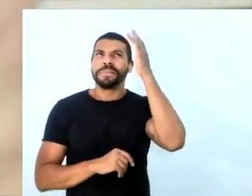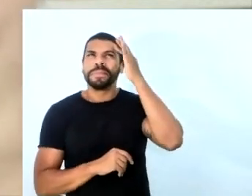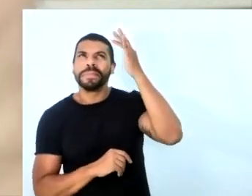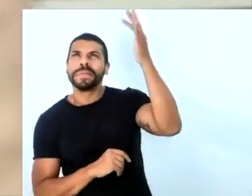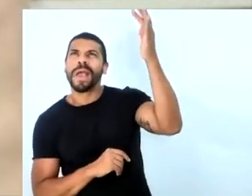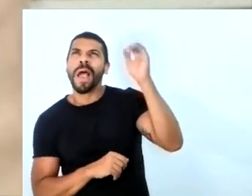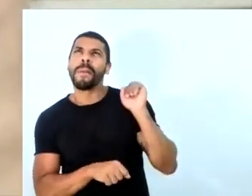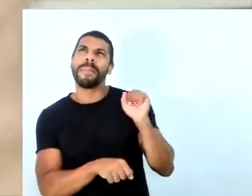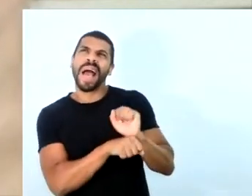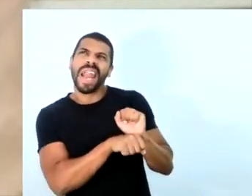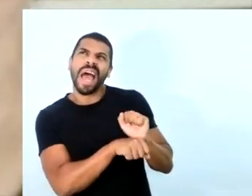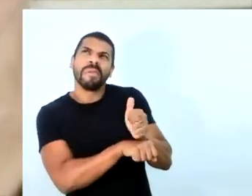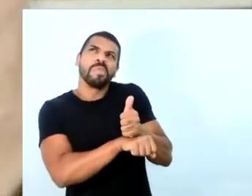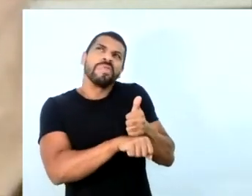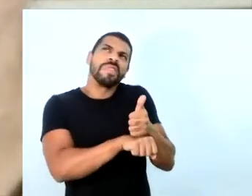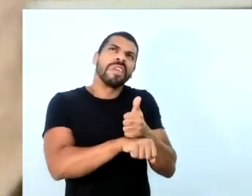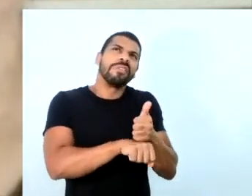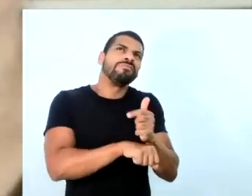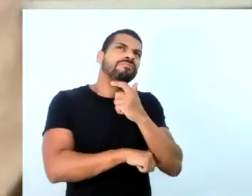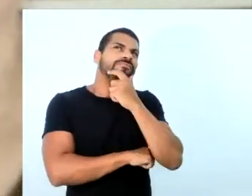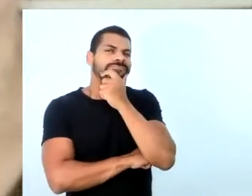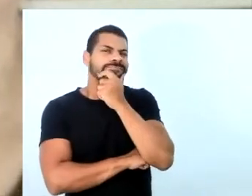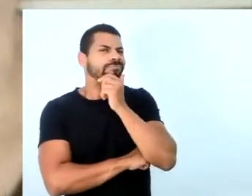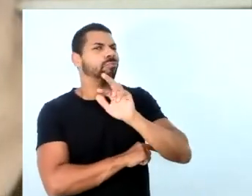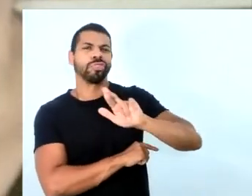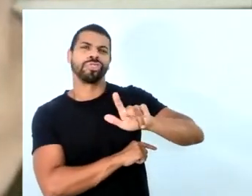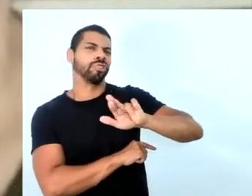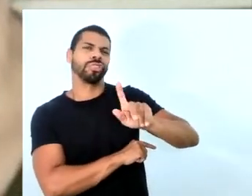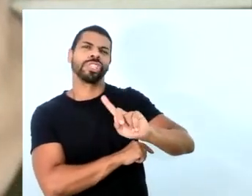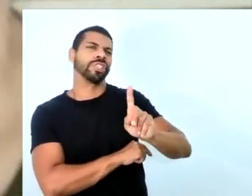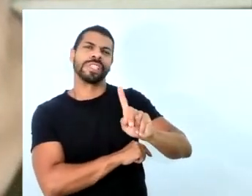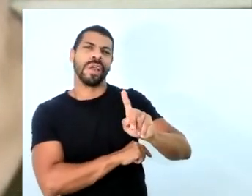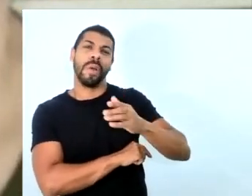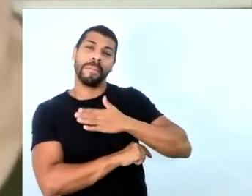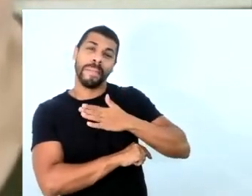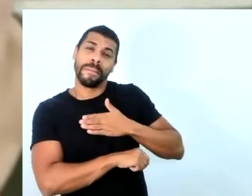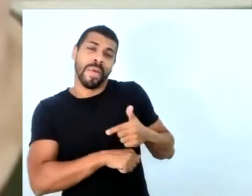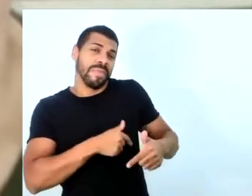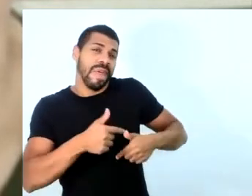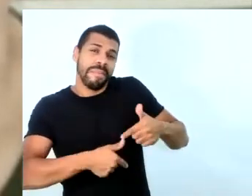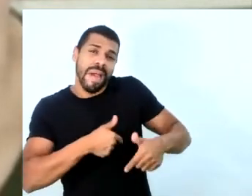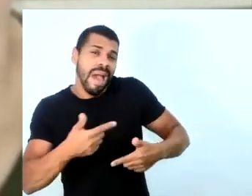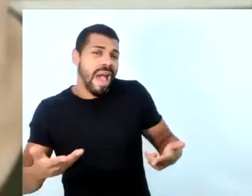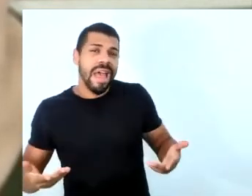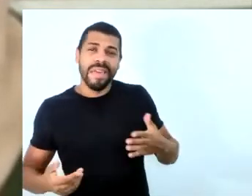de montar, eu não penso porque eu vivo disso, né? Meu trabalho, é meu sustento,